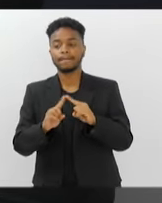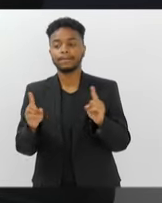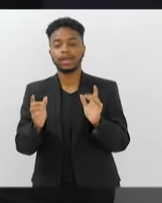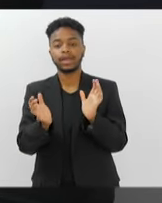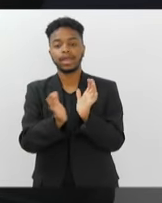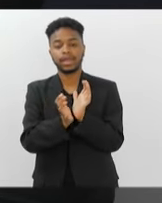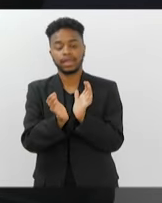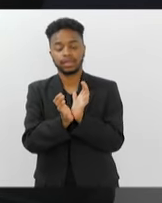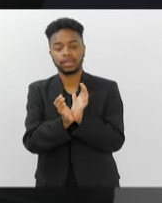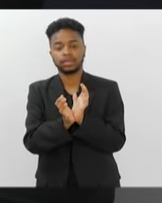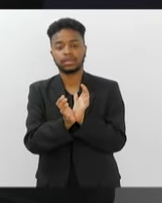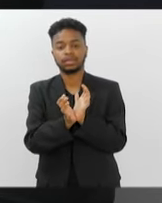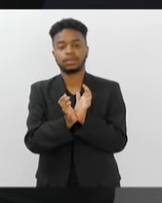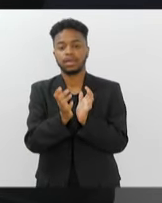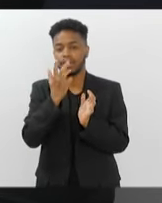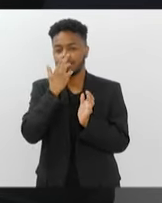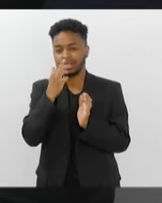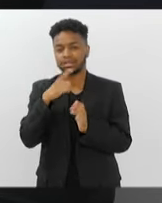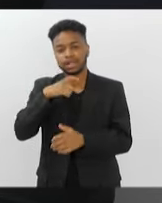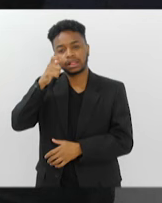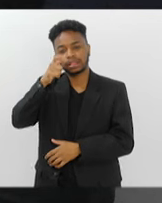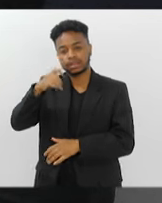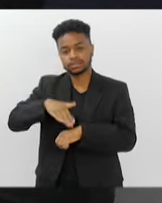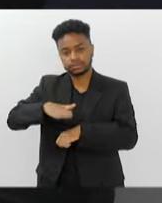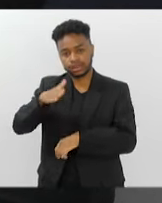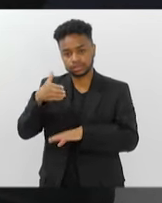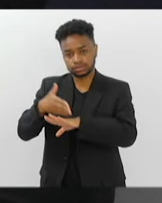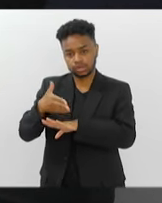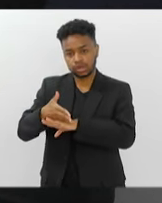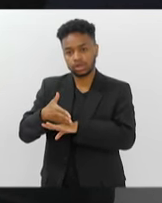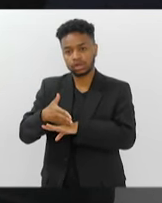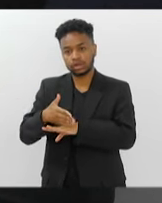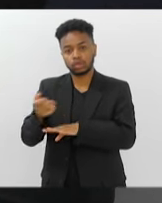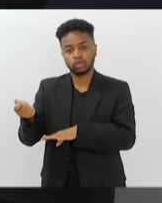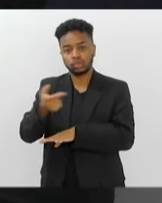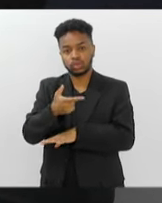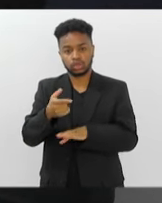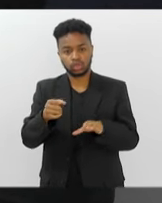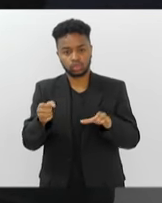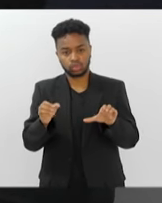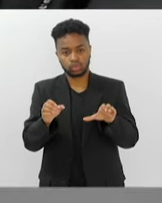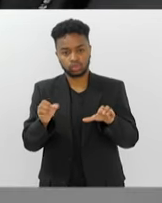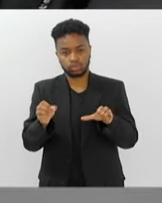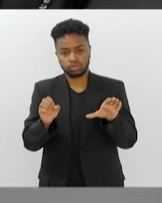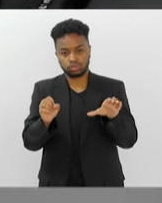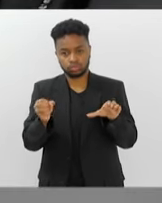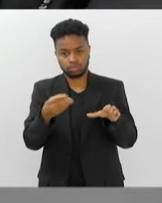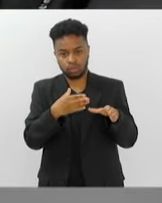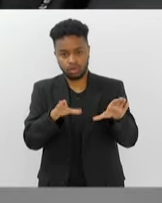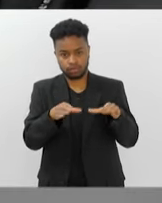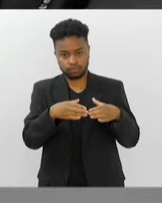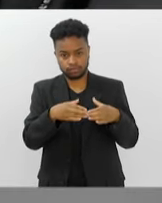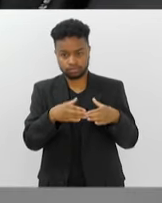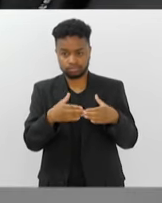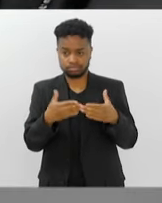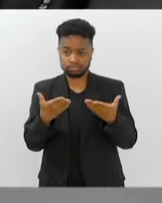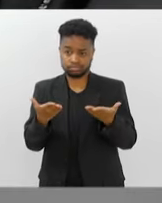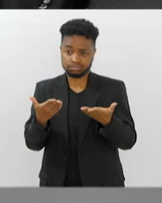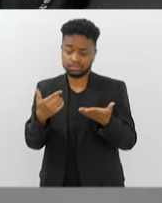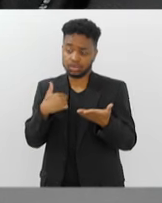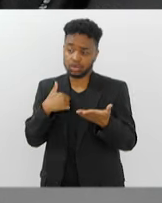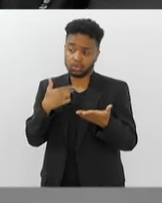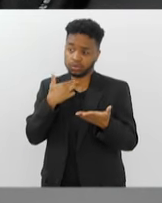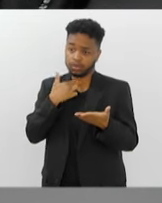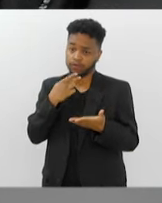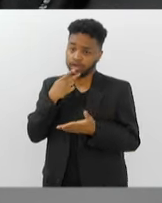Leandro tava muito mais interada e participativa Da liberação do evento do que a nova equipe certo eu não posso afirmar pela nova